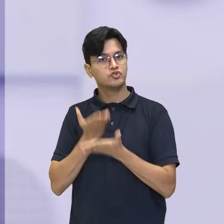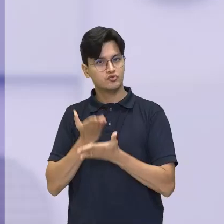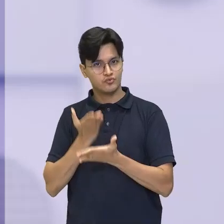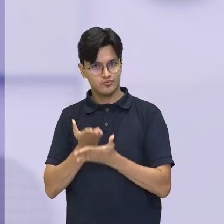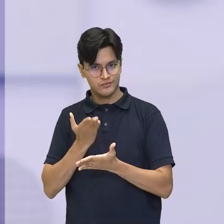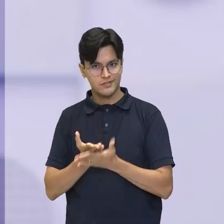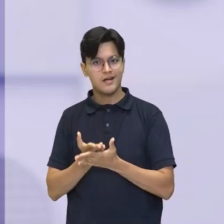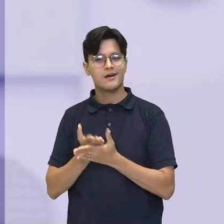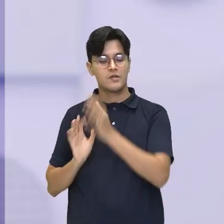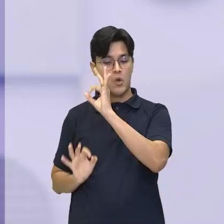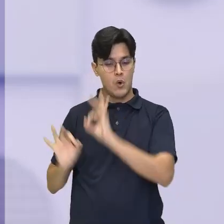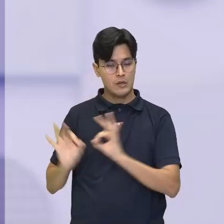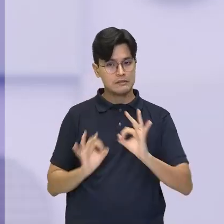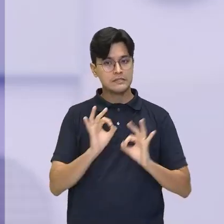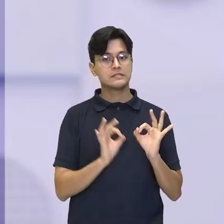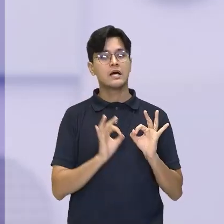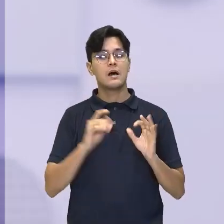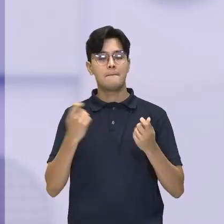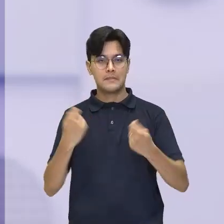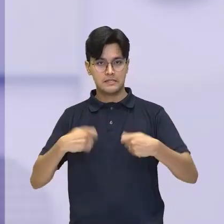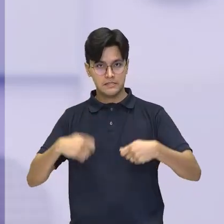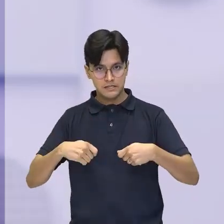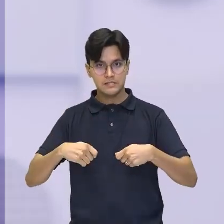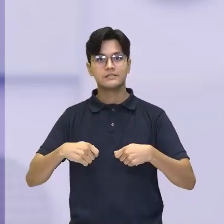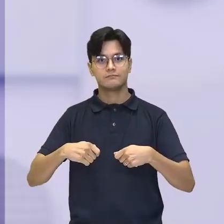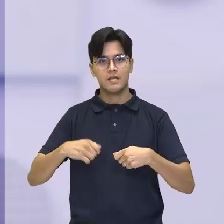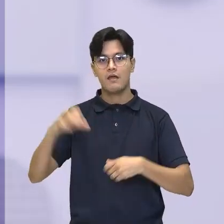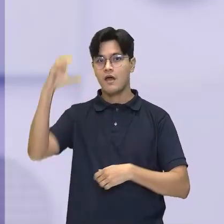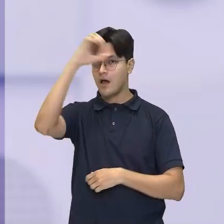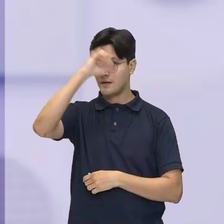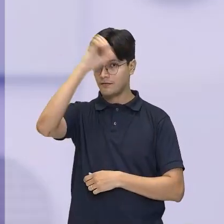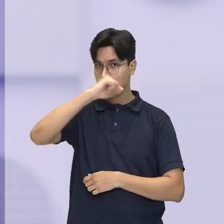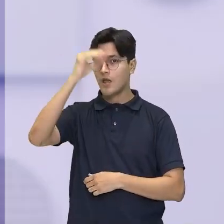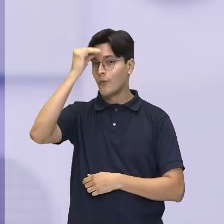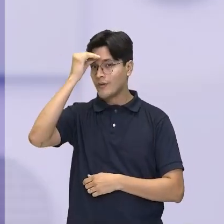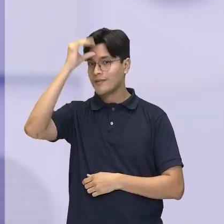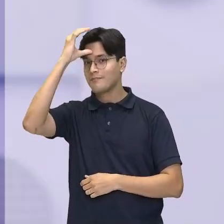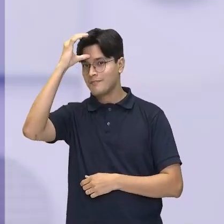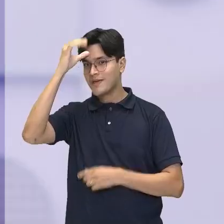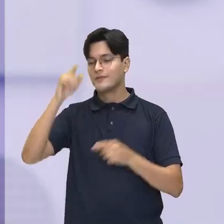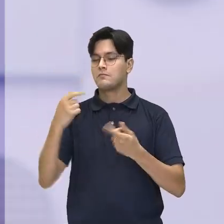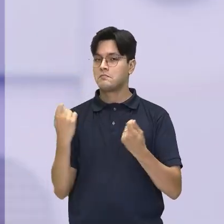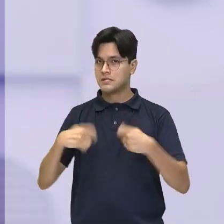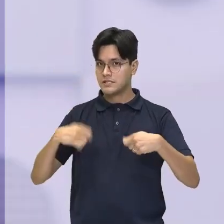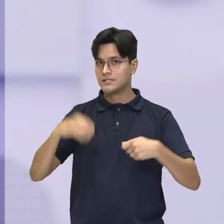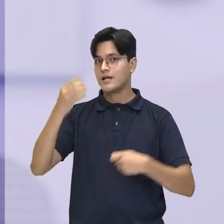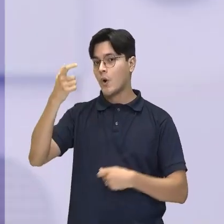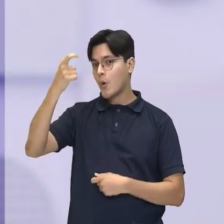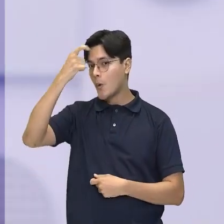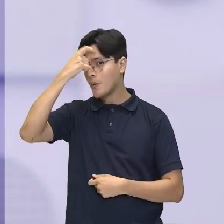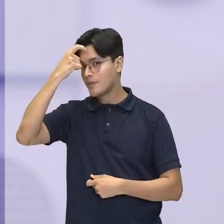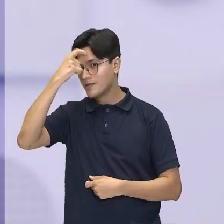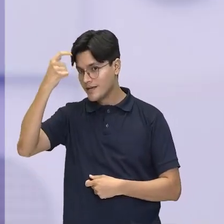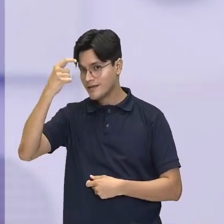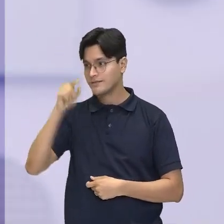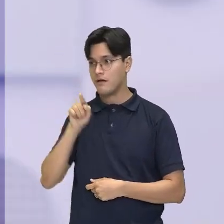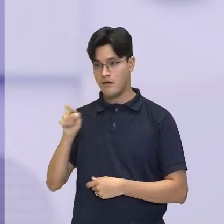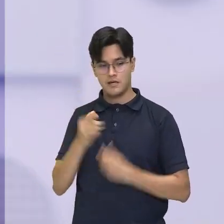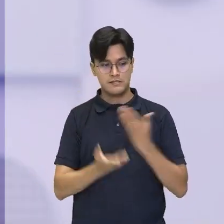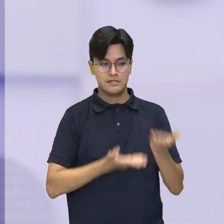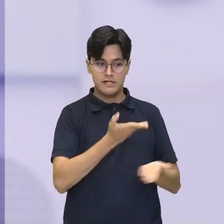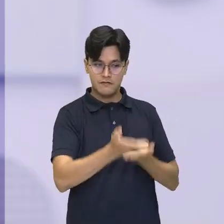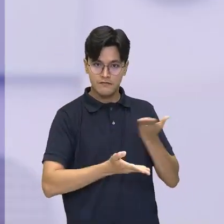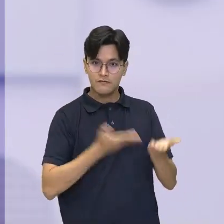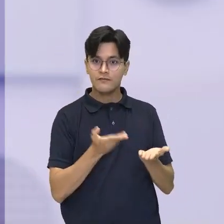e precisa ter essa consciência. Ele não está lidando com objetos, ele não está lidando com coisas, ele não está